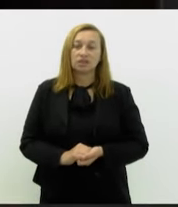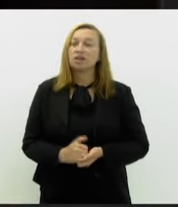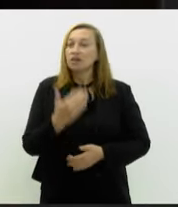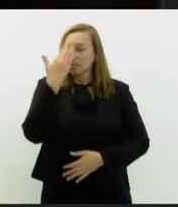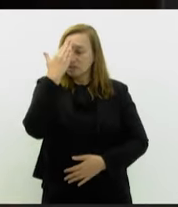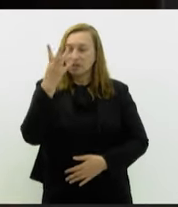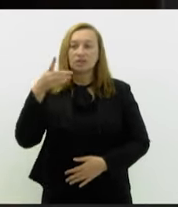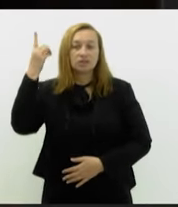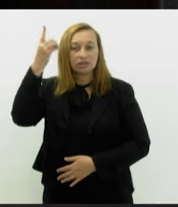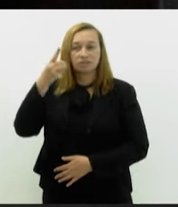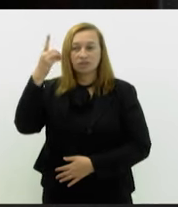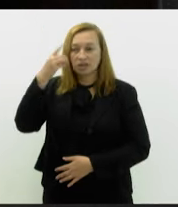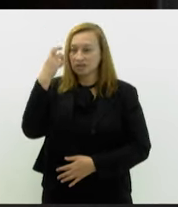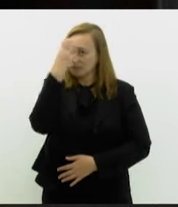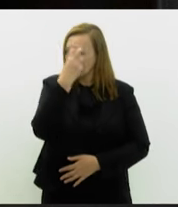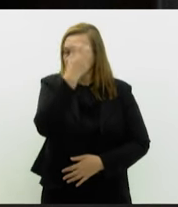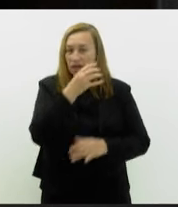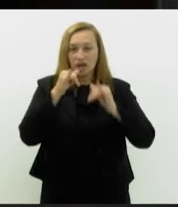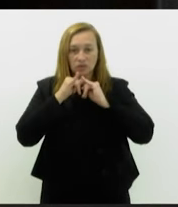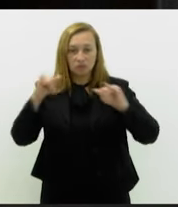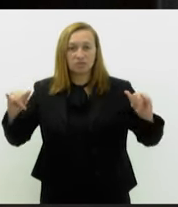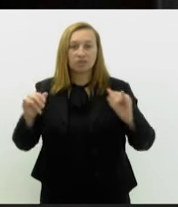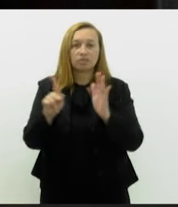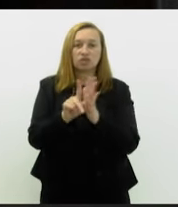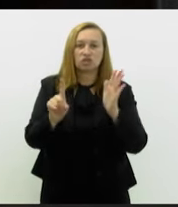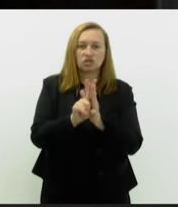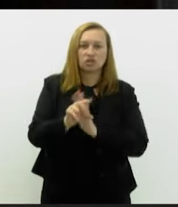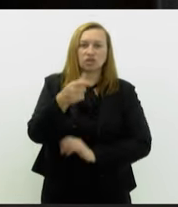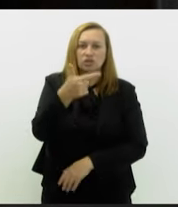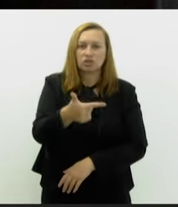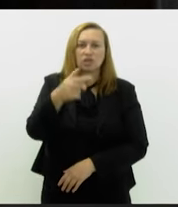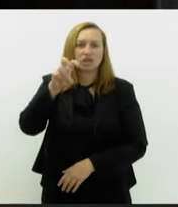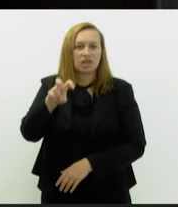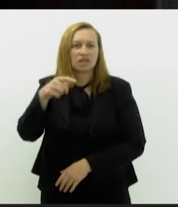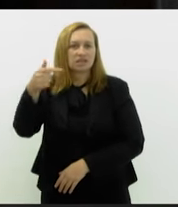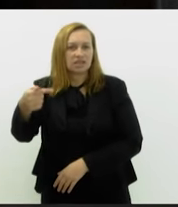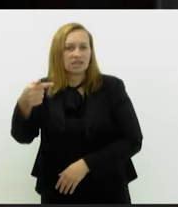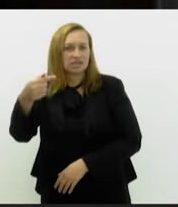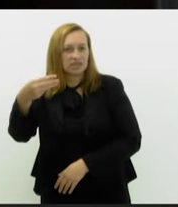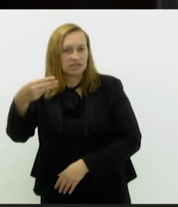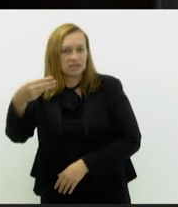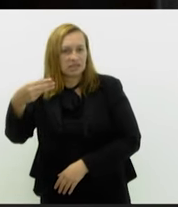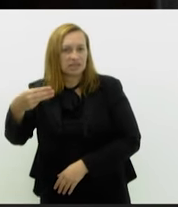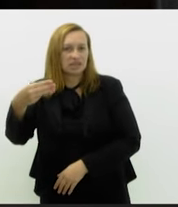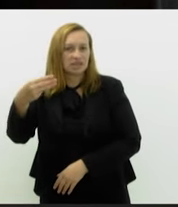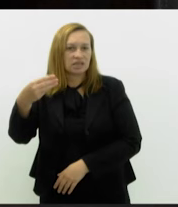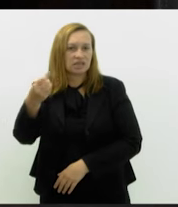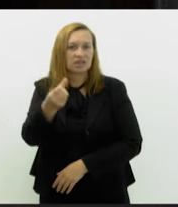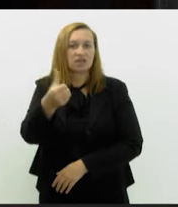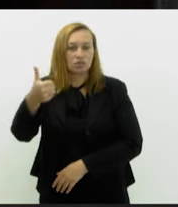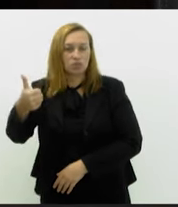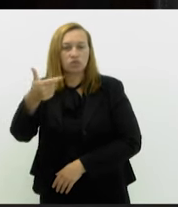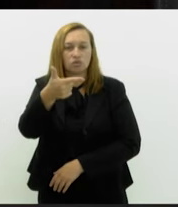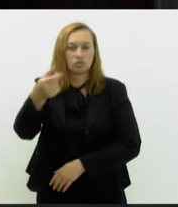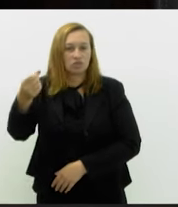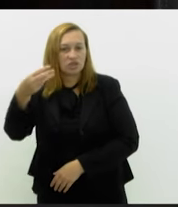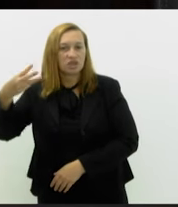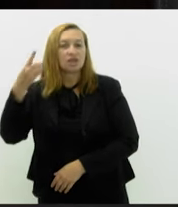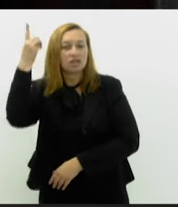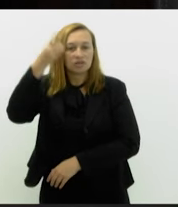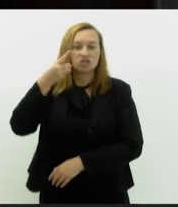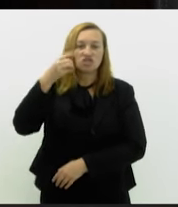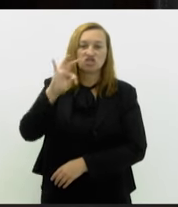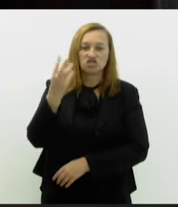Obrigado, deputada Verônica. Anuncio o projeto de lei número 2561 de 2023, de autoria do deputado